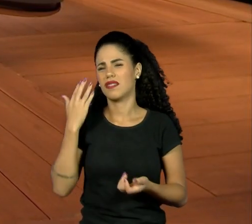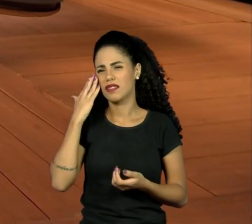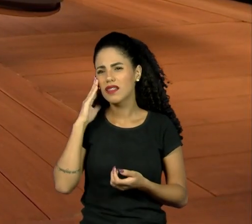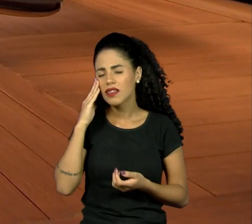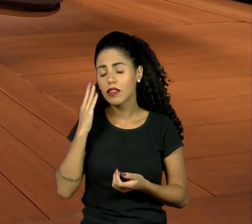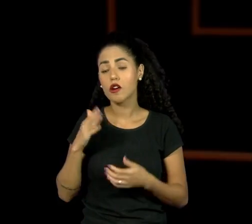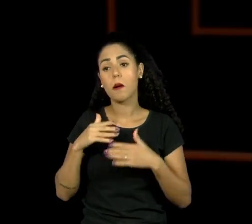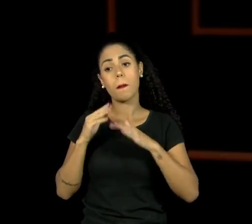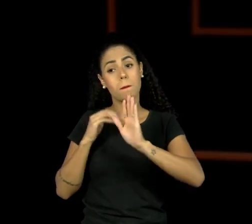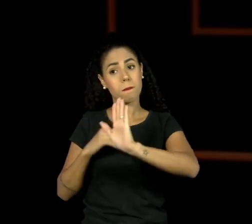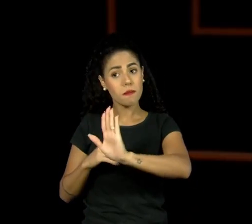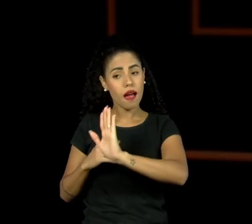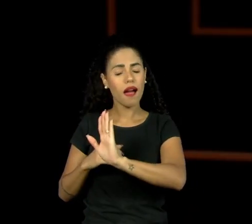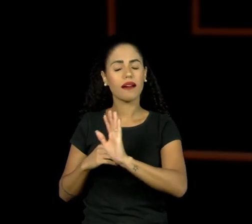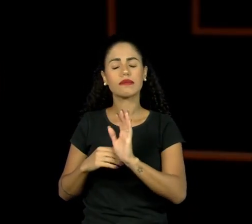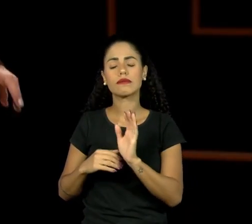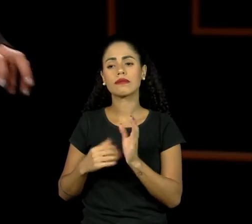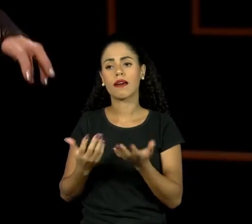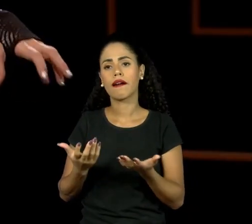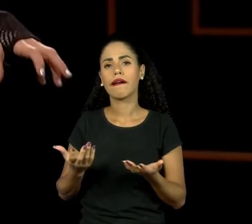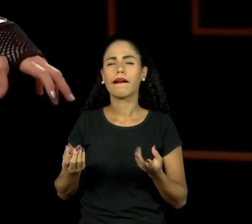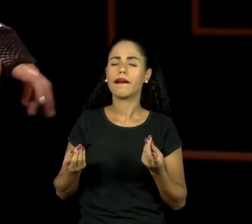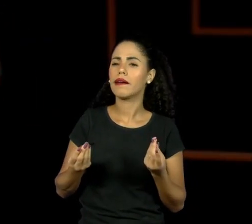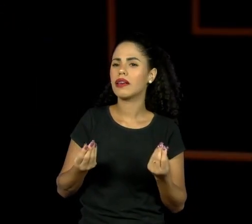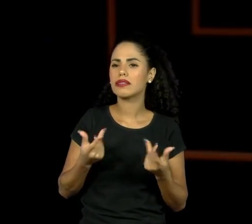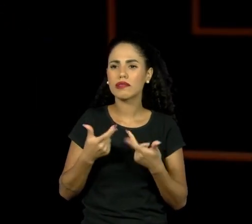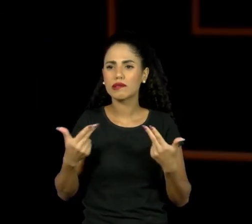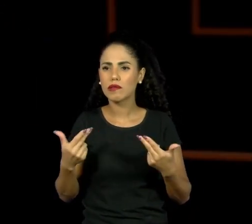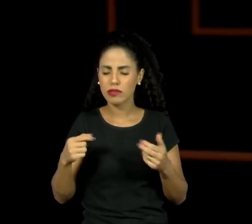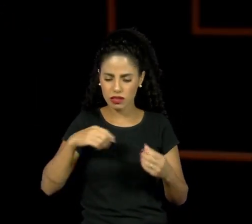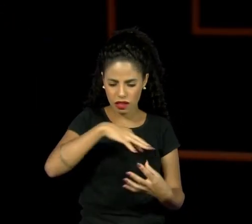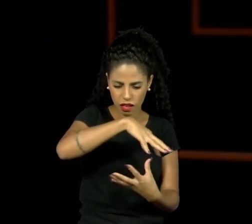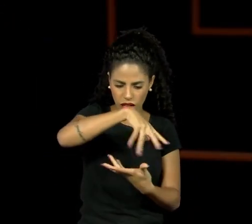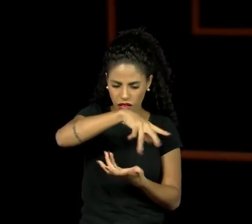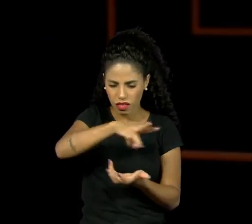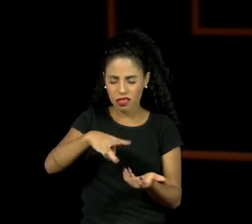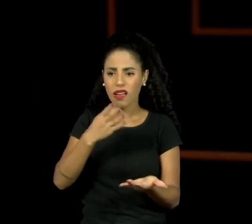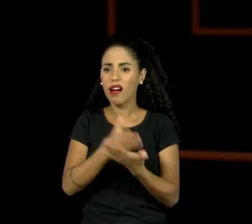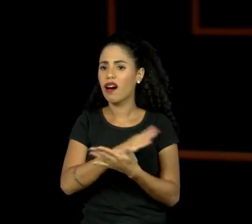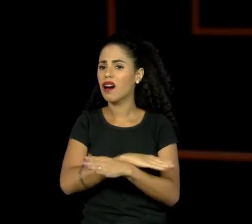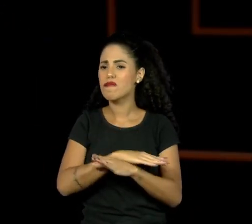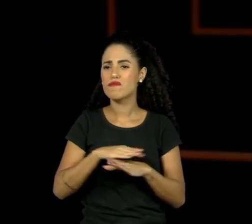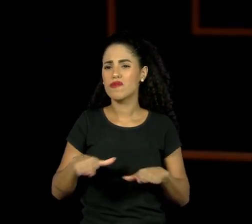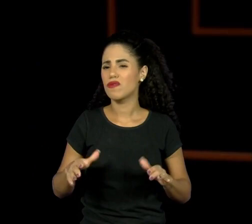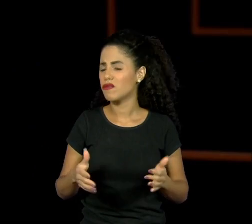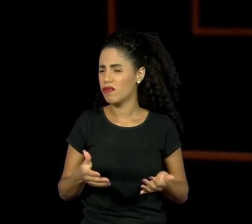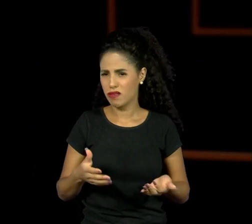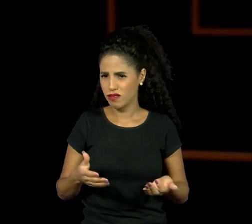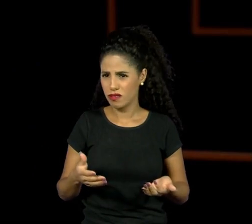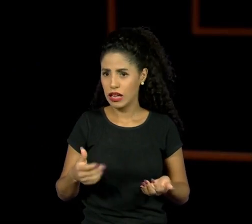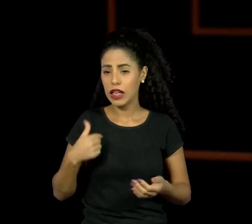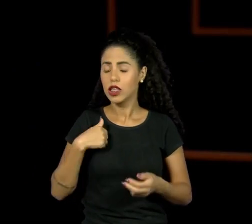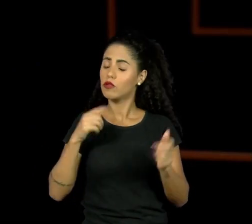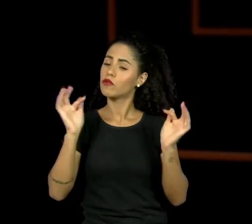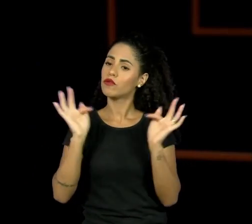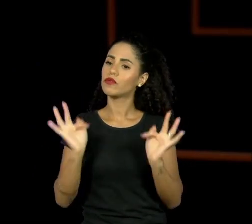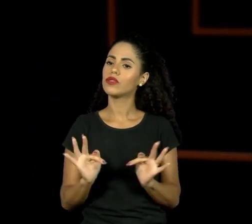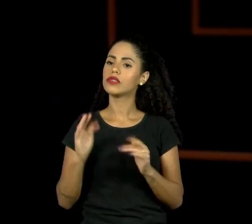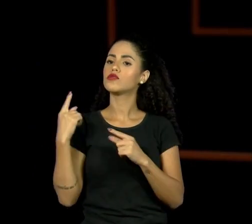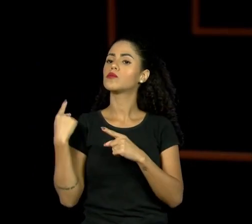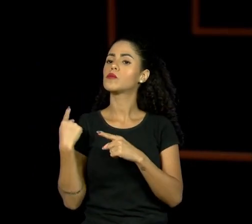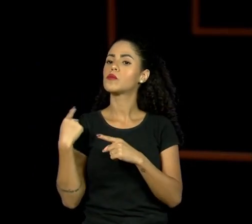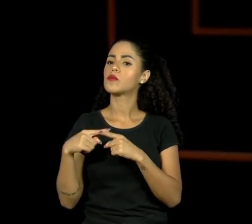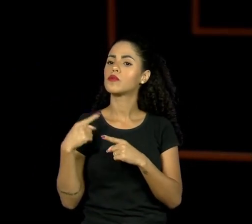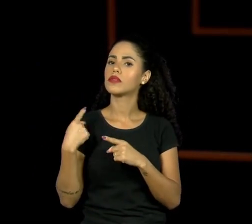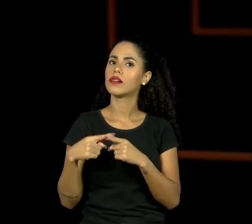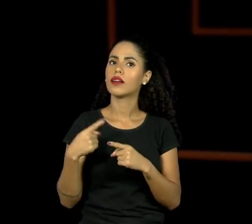Mas assim, acabou essa estrutura terra, eu já estou entendendo tudo, entendeu? E eu fico muito feliz, porque